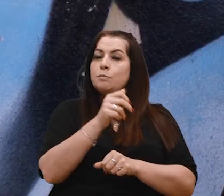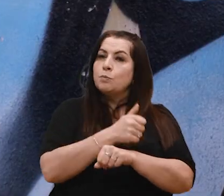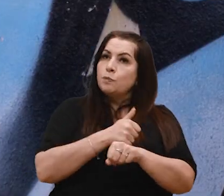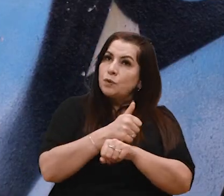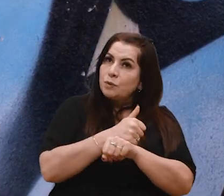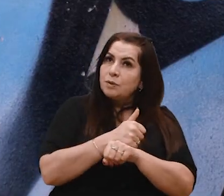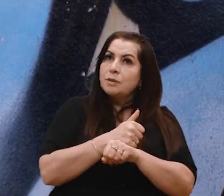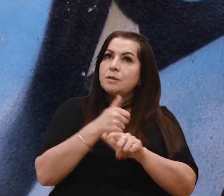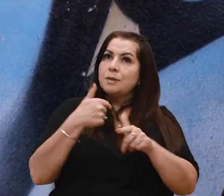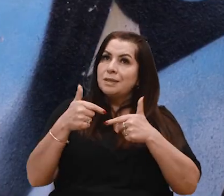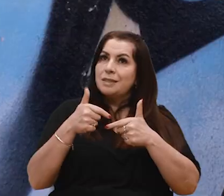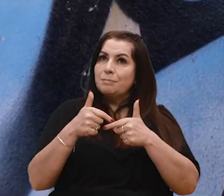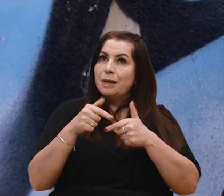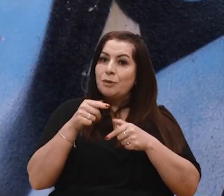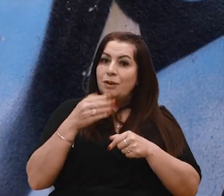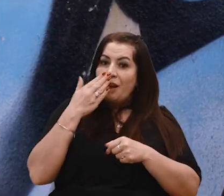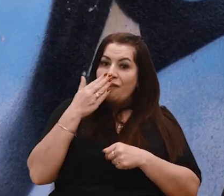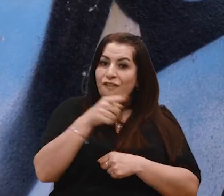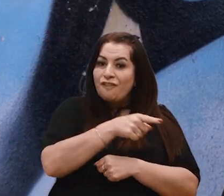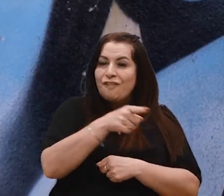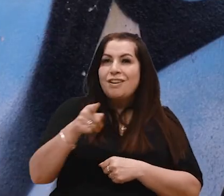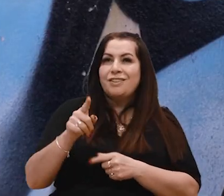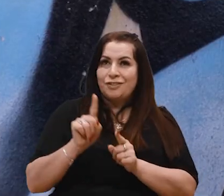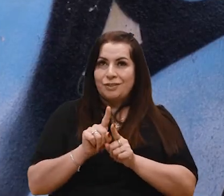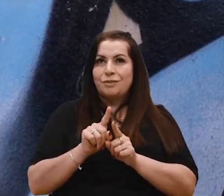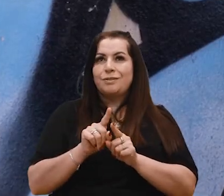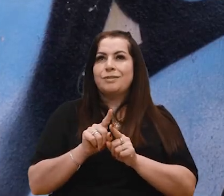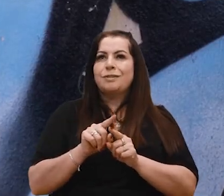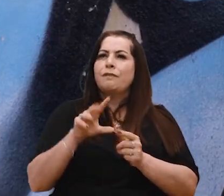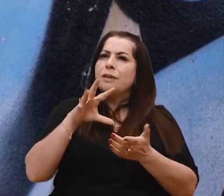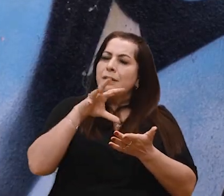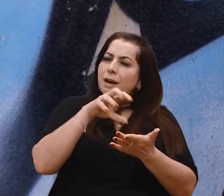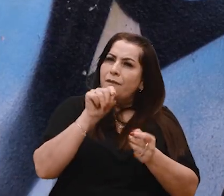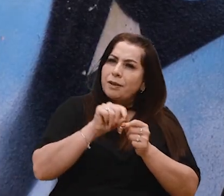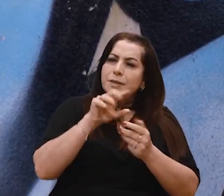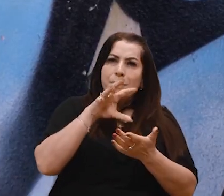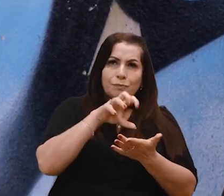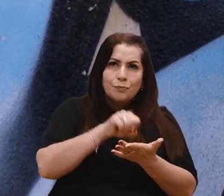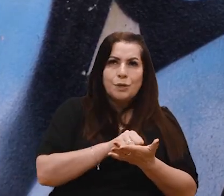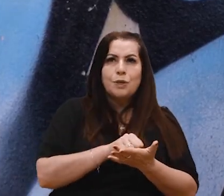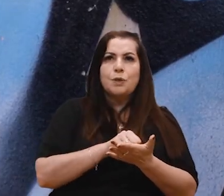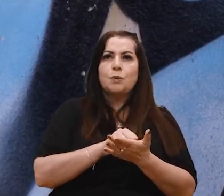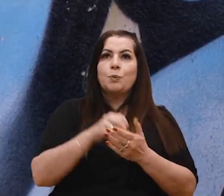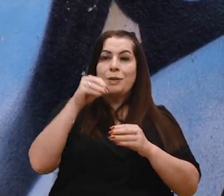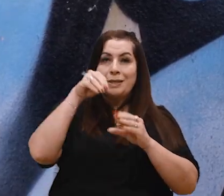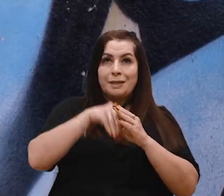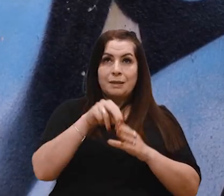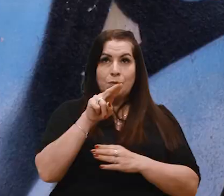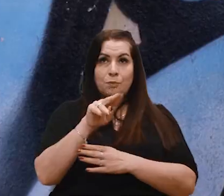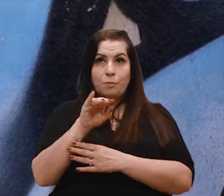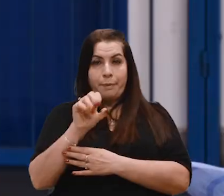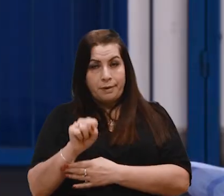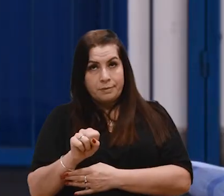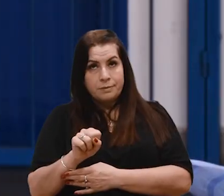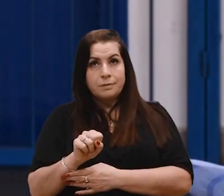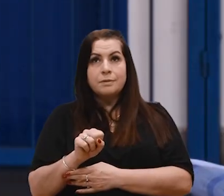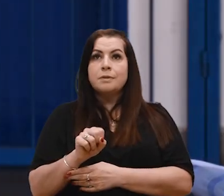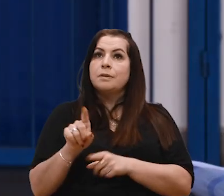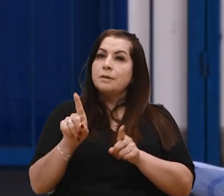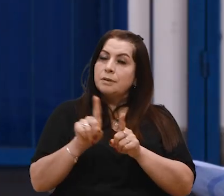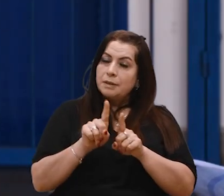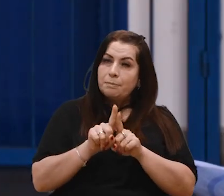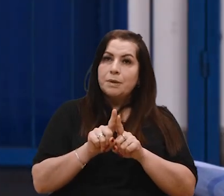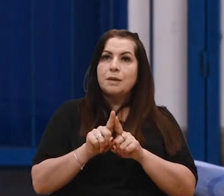gente precisa que os profissionais que atuam na linha de frente, que fazem a matrícula, que estão lá dentro da